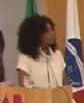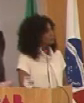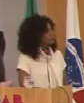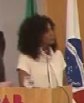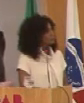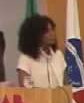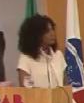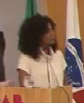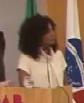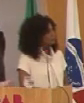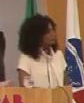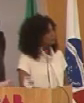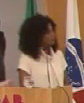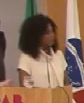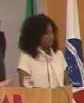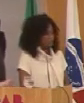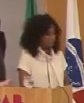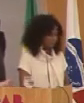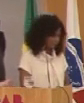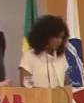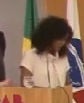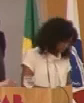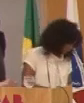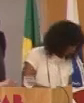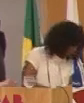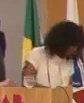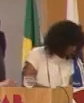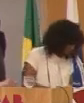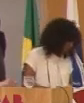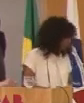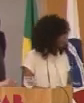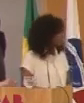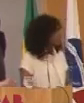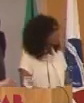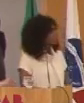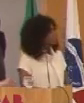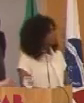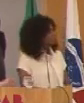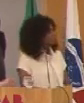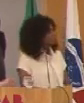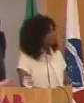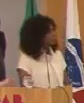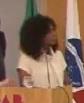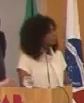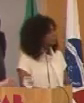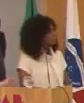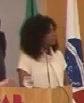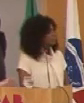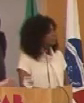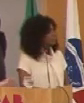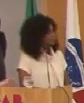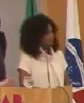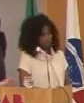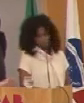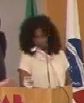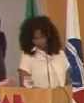e tradicionais, na negação dos ritos e costumes desses povos e na morte